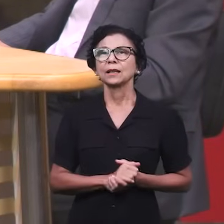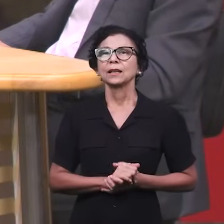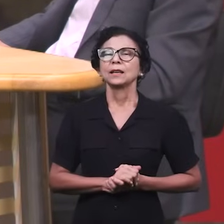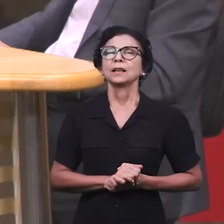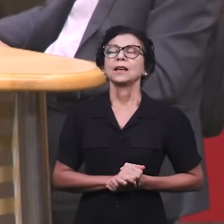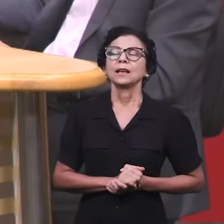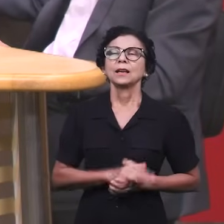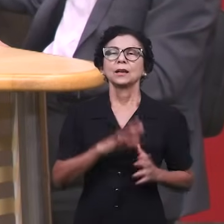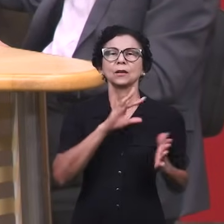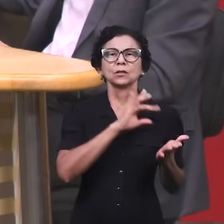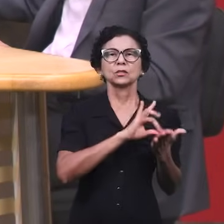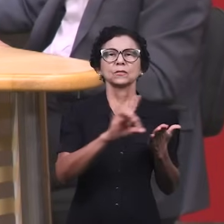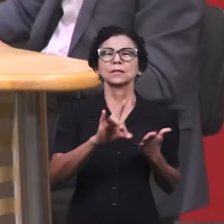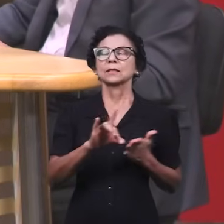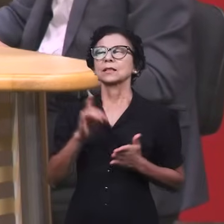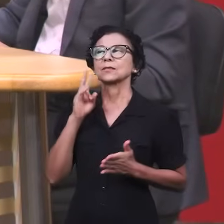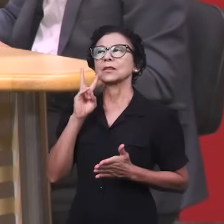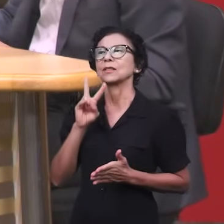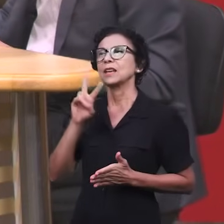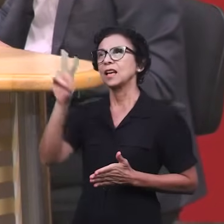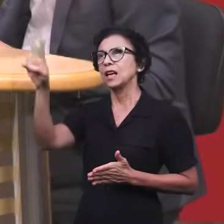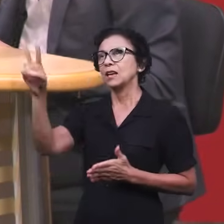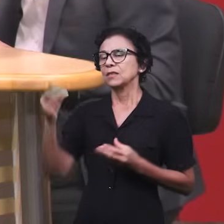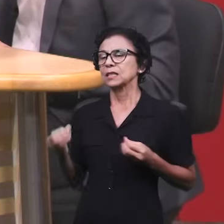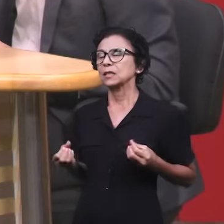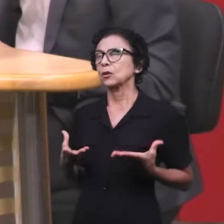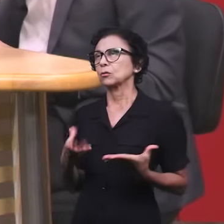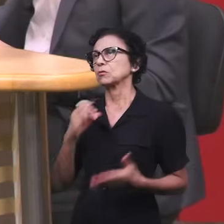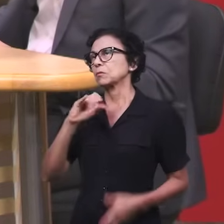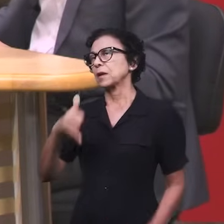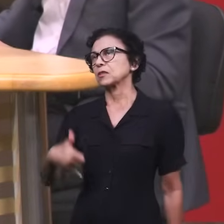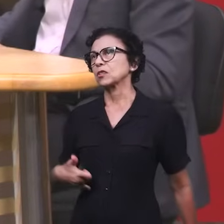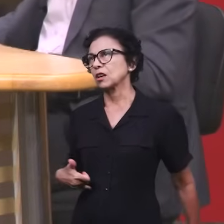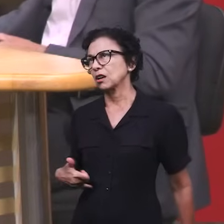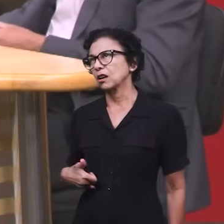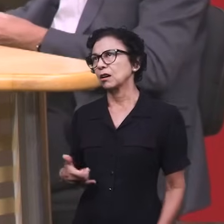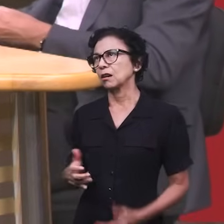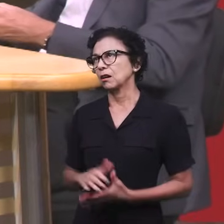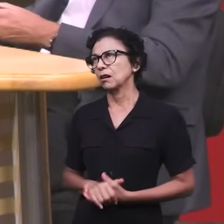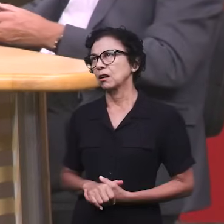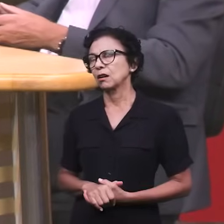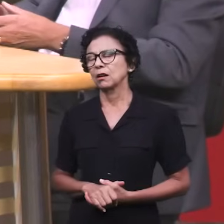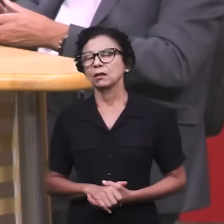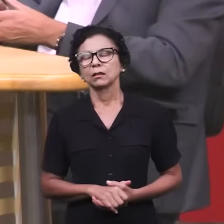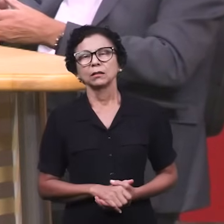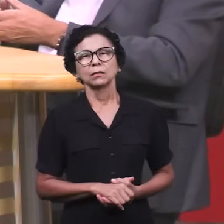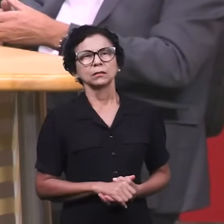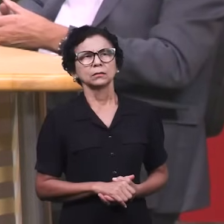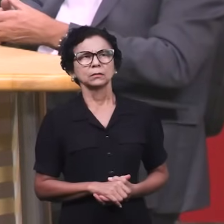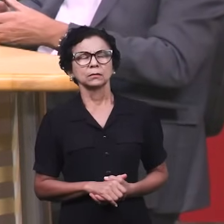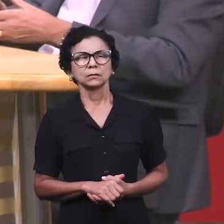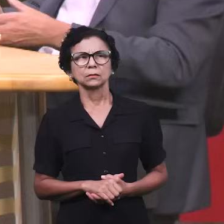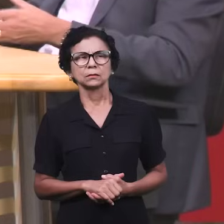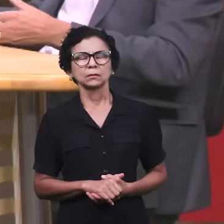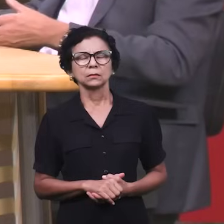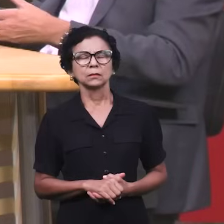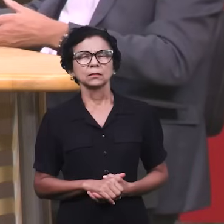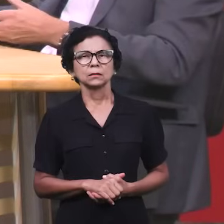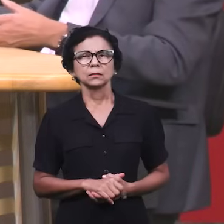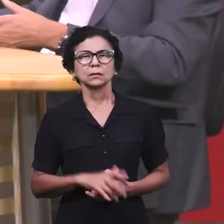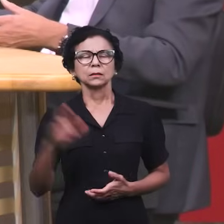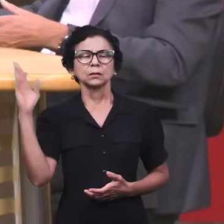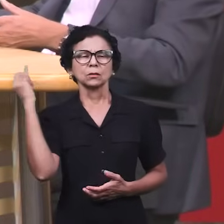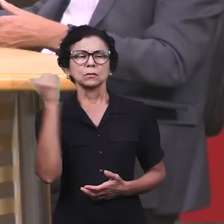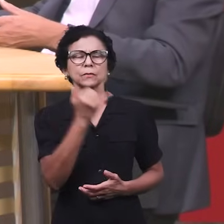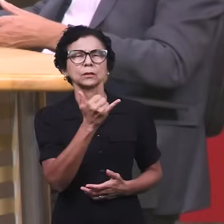alma uma coisa que o o falou que assim É extraordinário como esses meninos foram bem